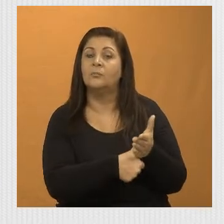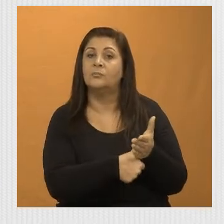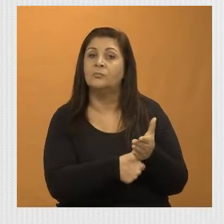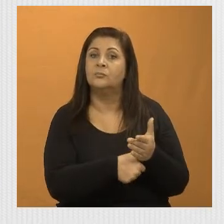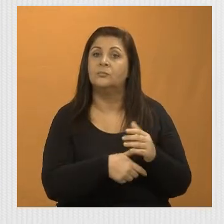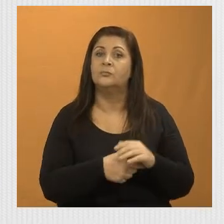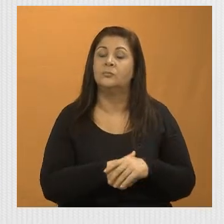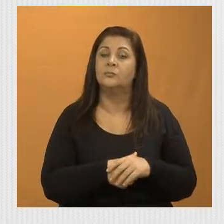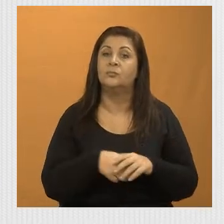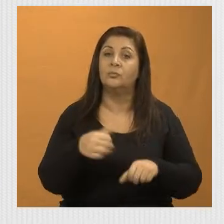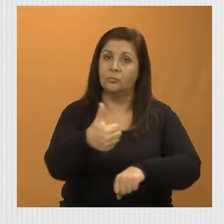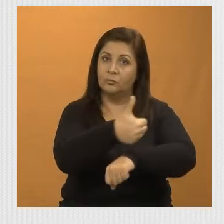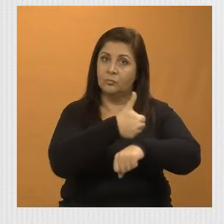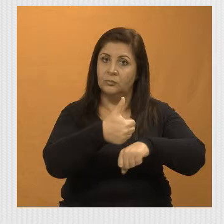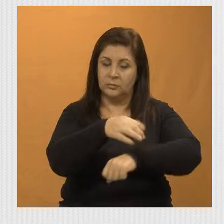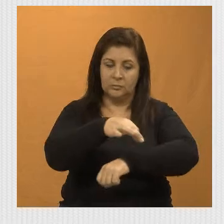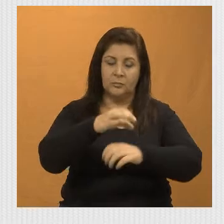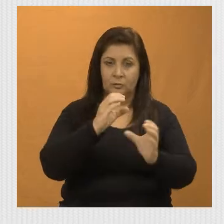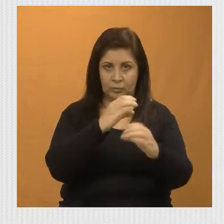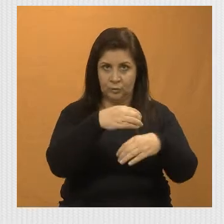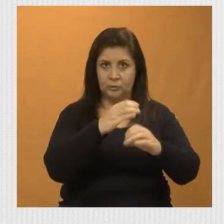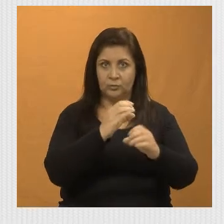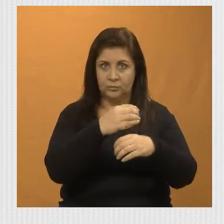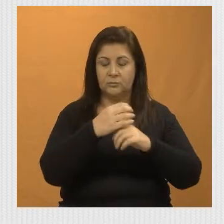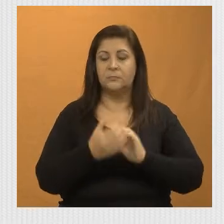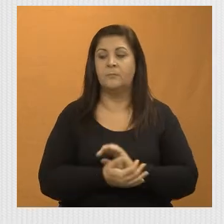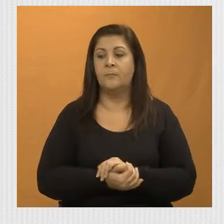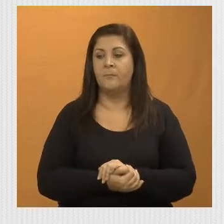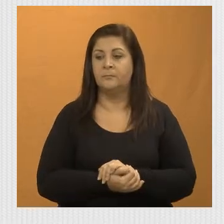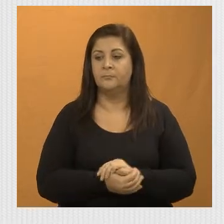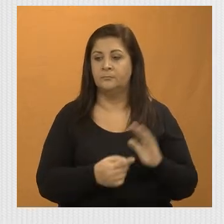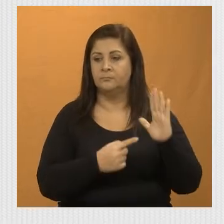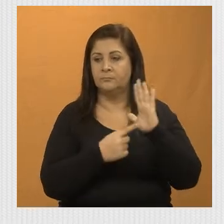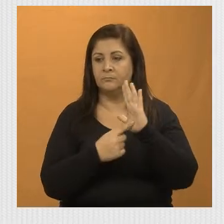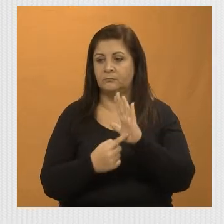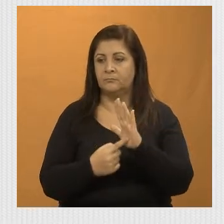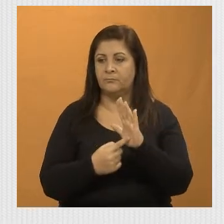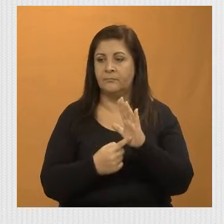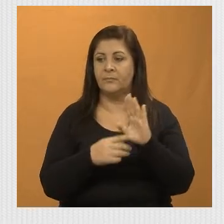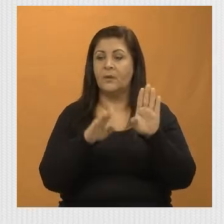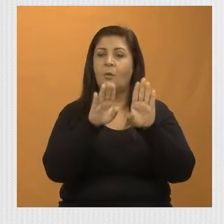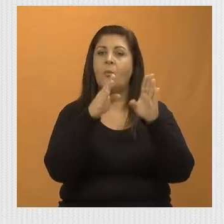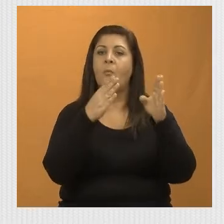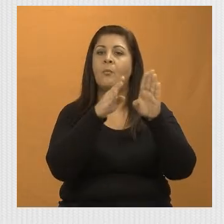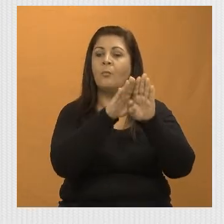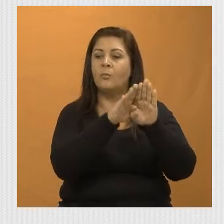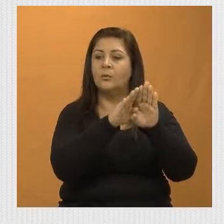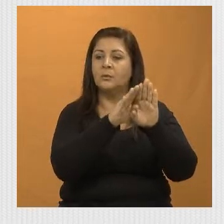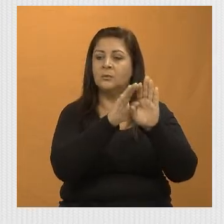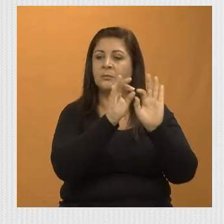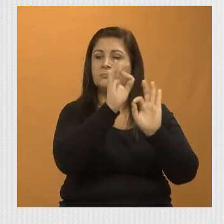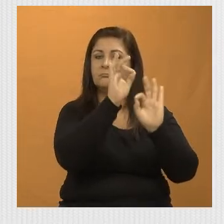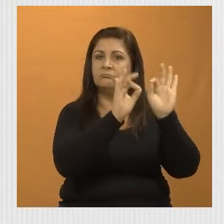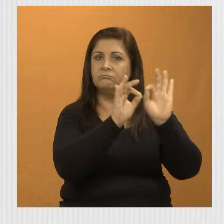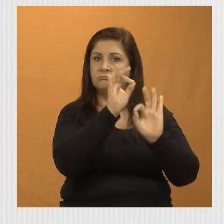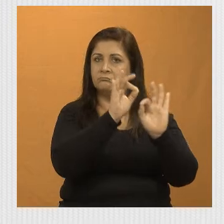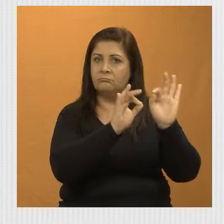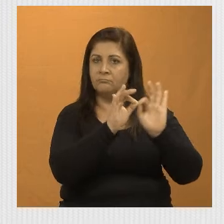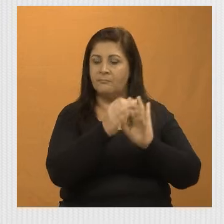em estrutura, que foi o engenheiro Osíris. Isso daí a gente mostra o portão sendo colocado, do